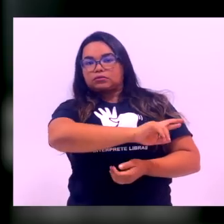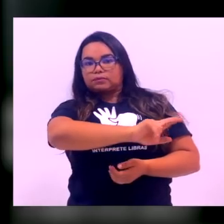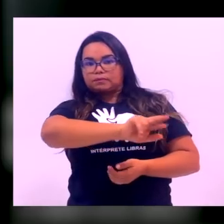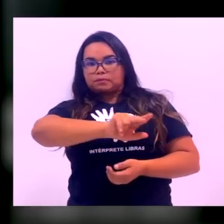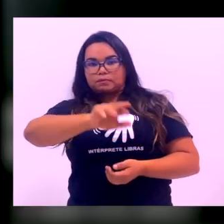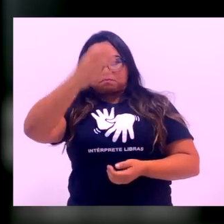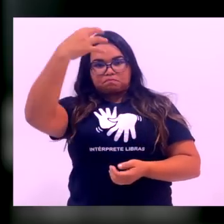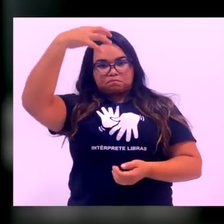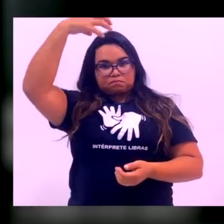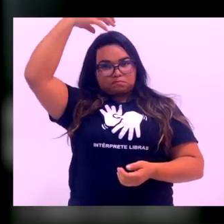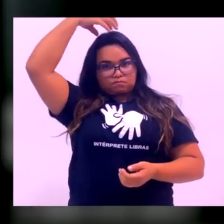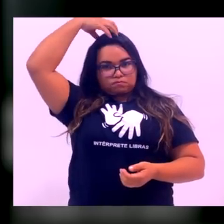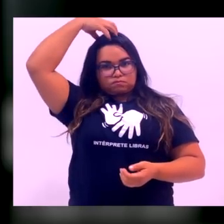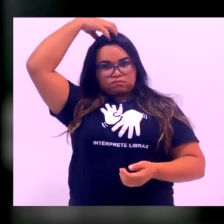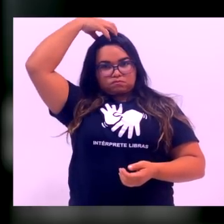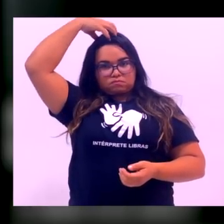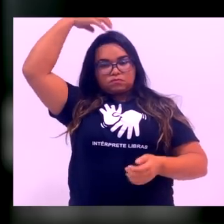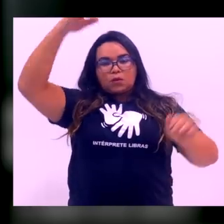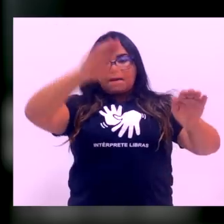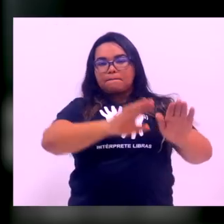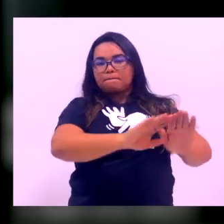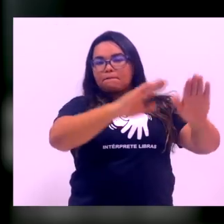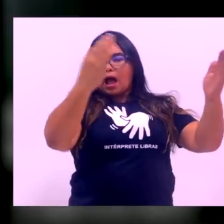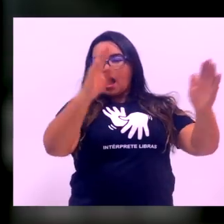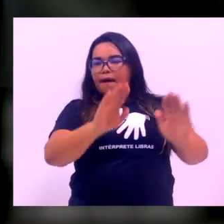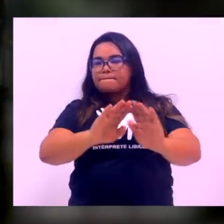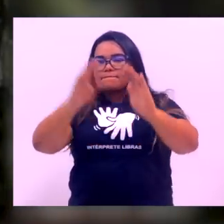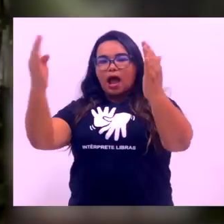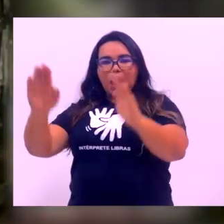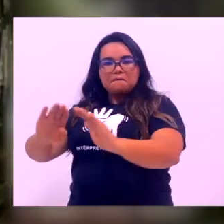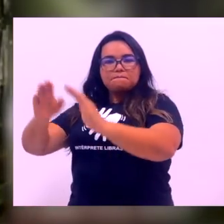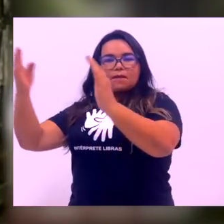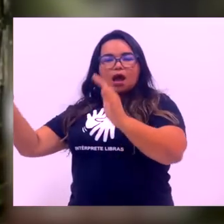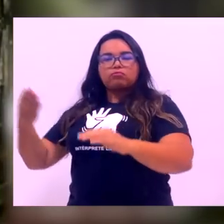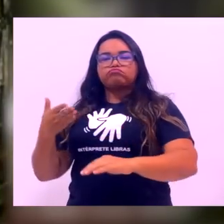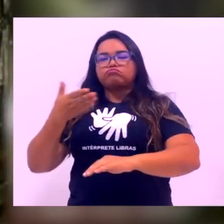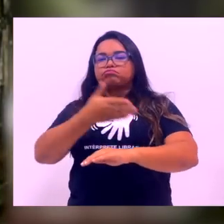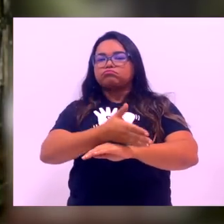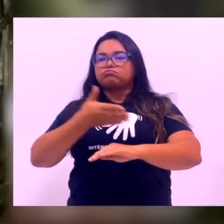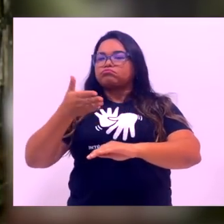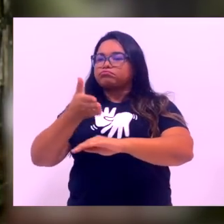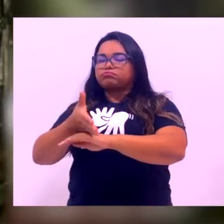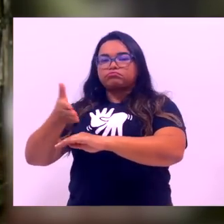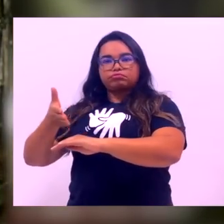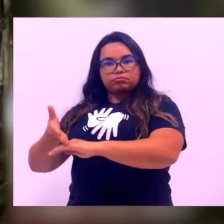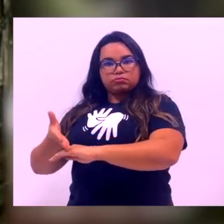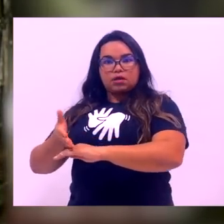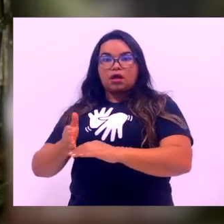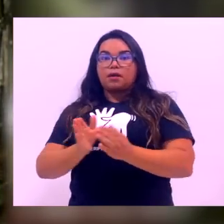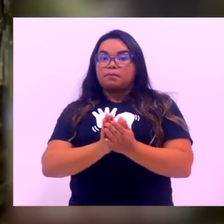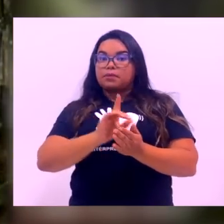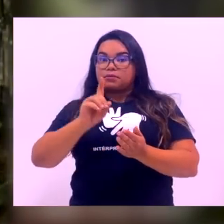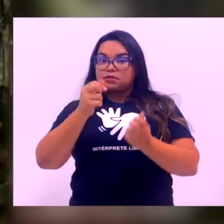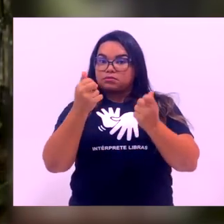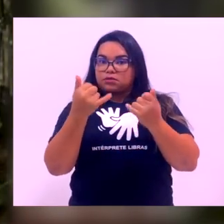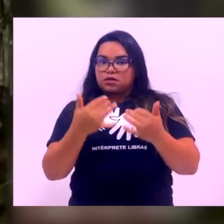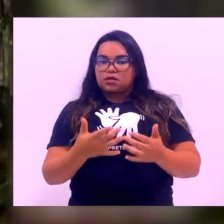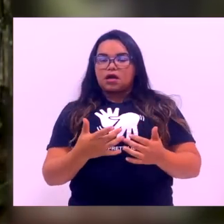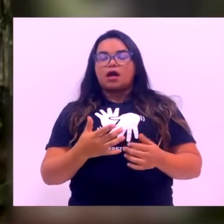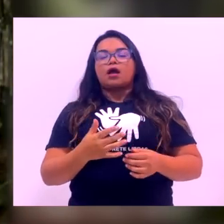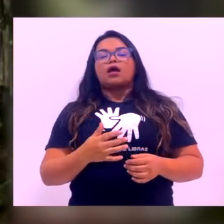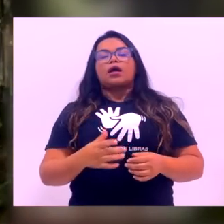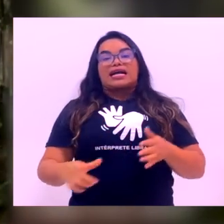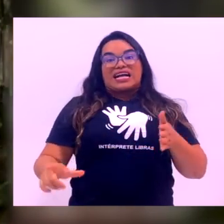lombos dos reis, para que se abram diante dele os 2 portões, e os portões não serão fechados. A